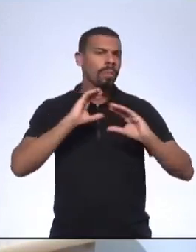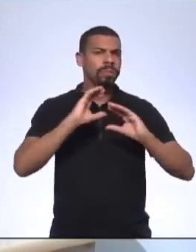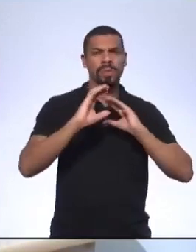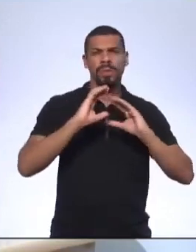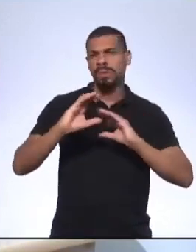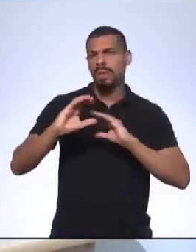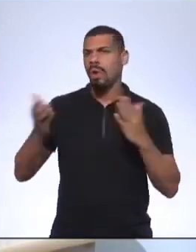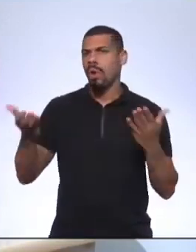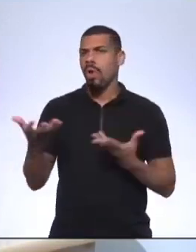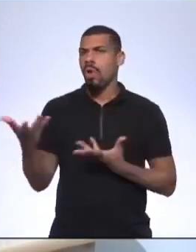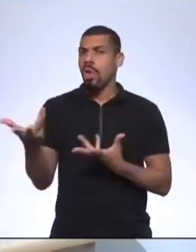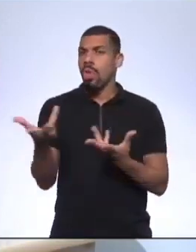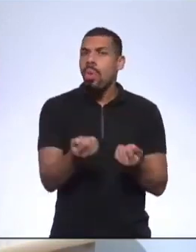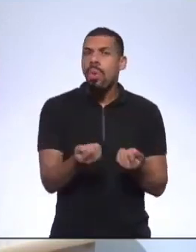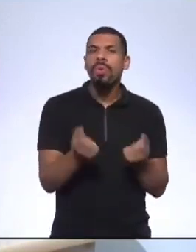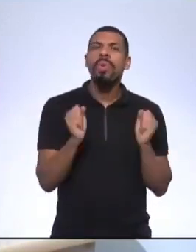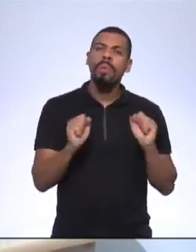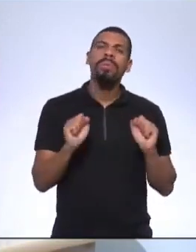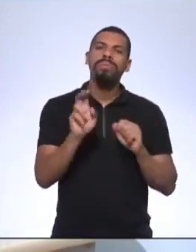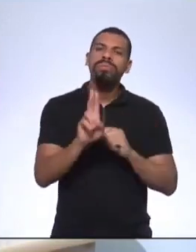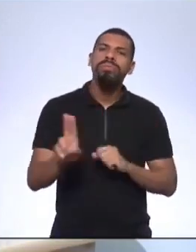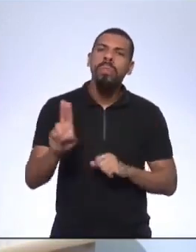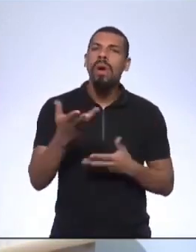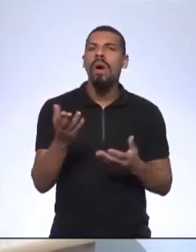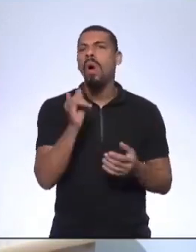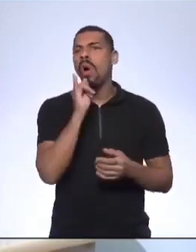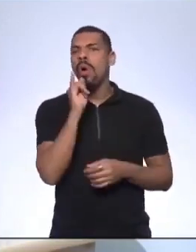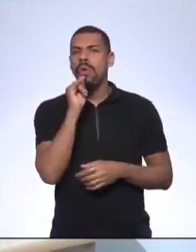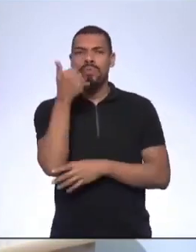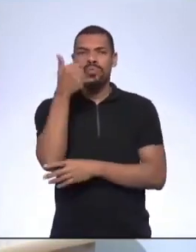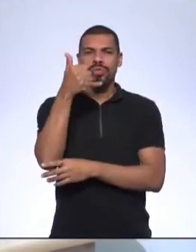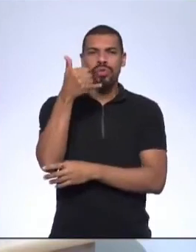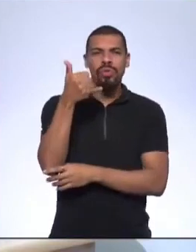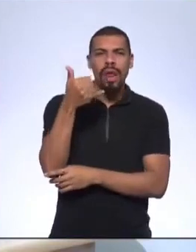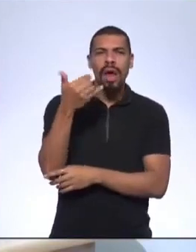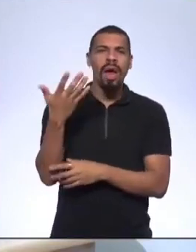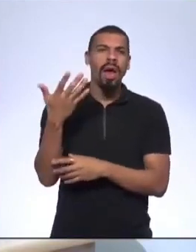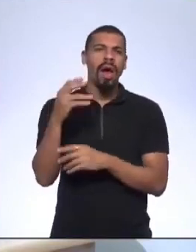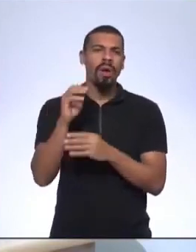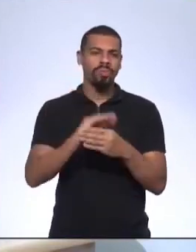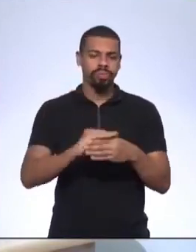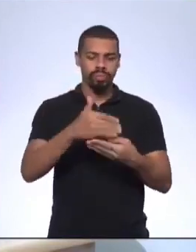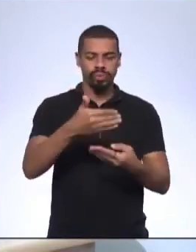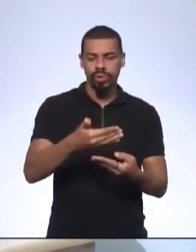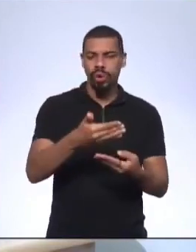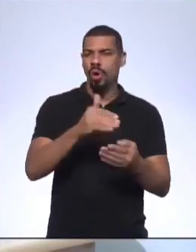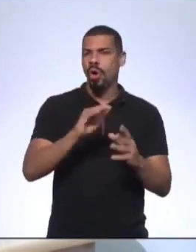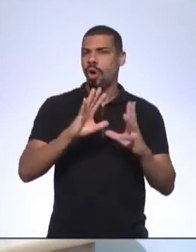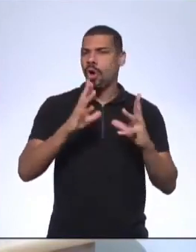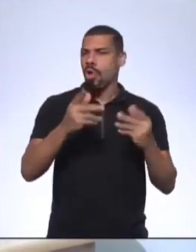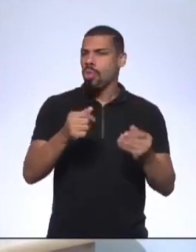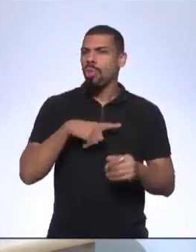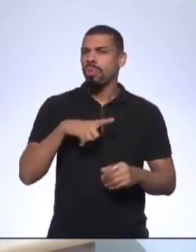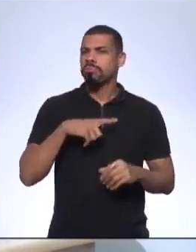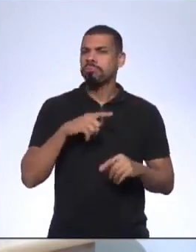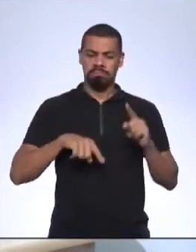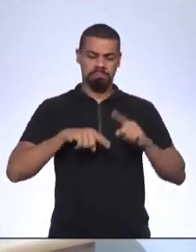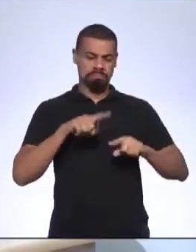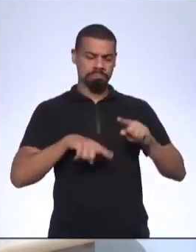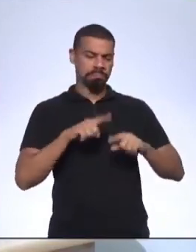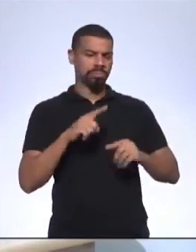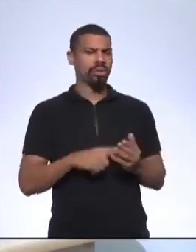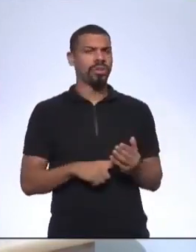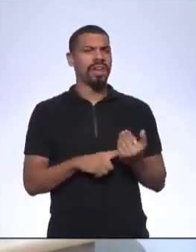ao acesso de todos hoje em dia. Todo mundo tem aí o smartphone, um notebook, um celular, os aparelhos que a gente tem de